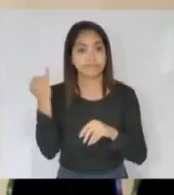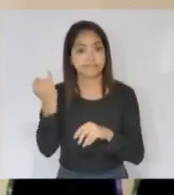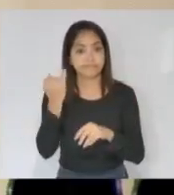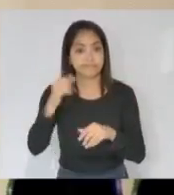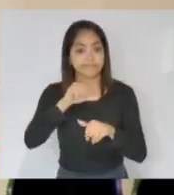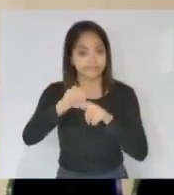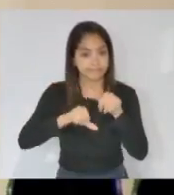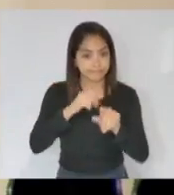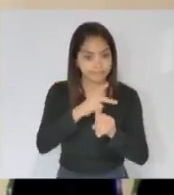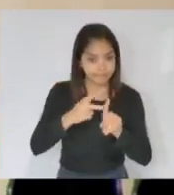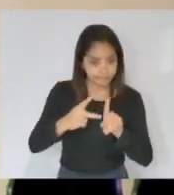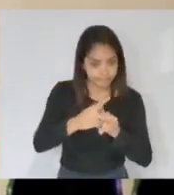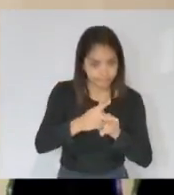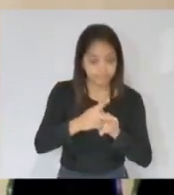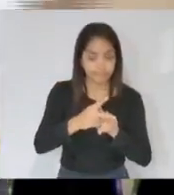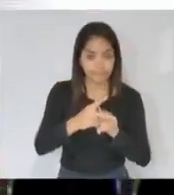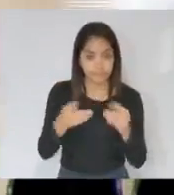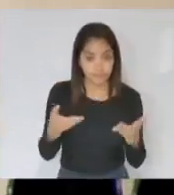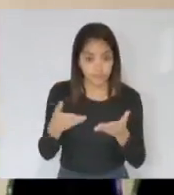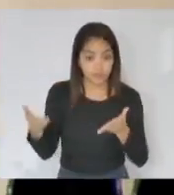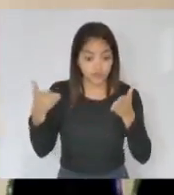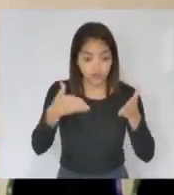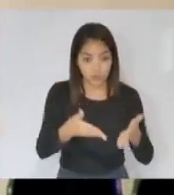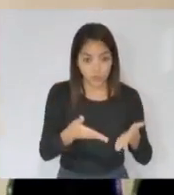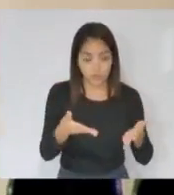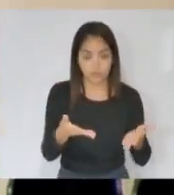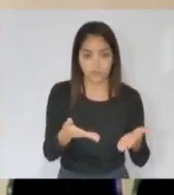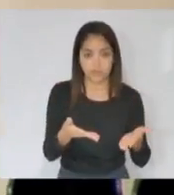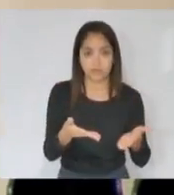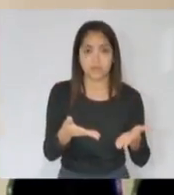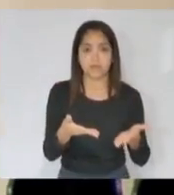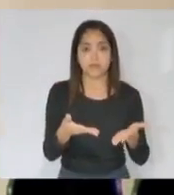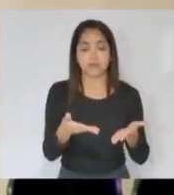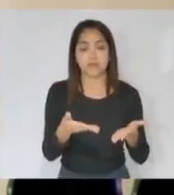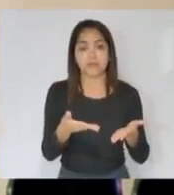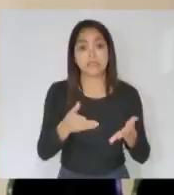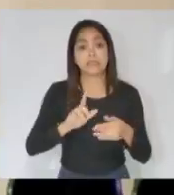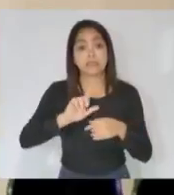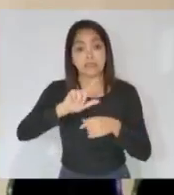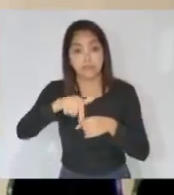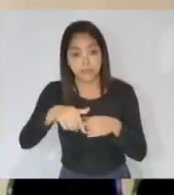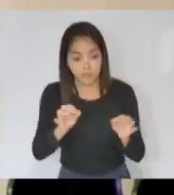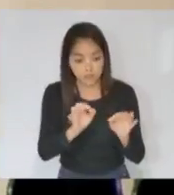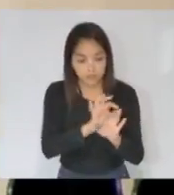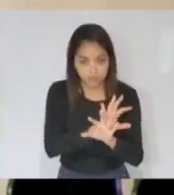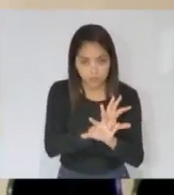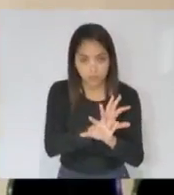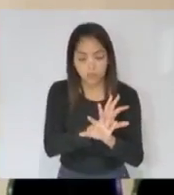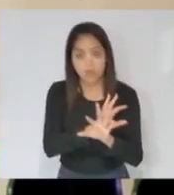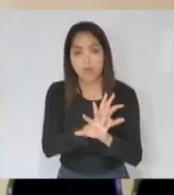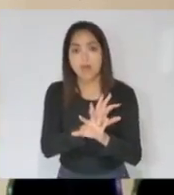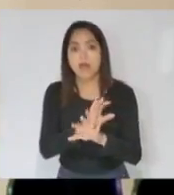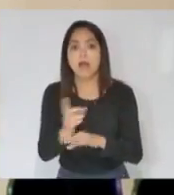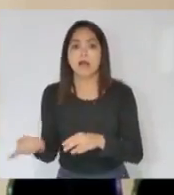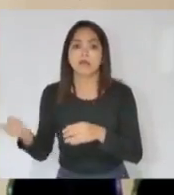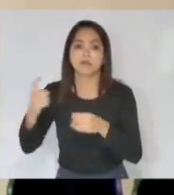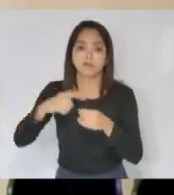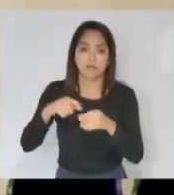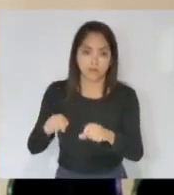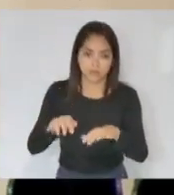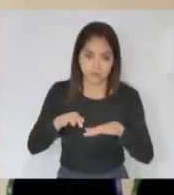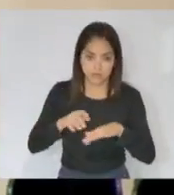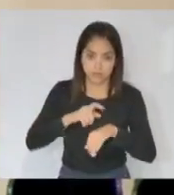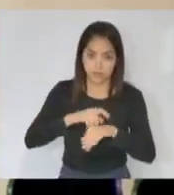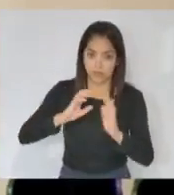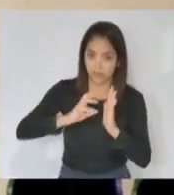da Previdência que chegou a esta casa. E logo após a reunião de líderes, nós teremos o horário dos partidos políticos. As